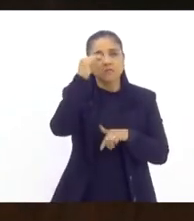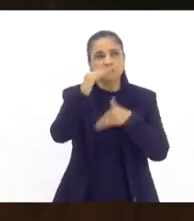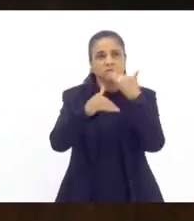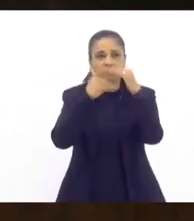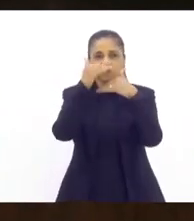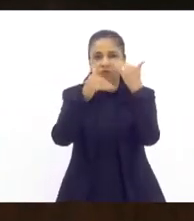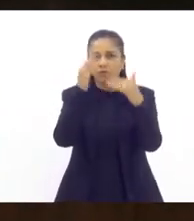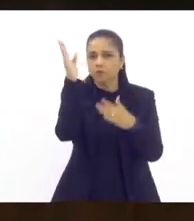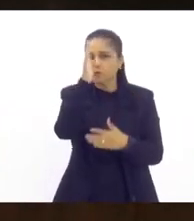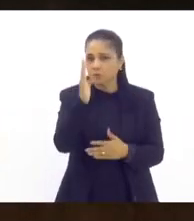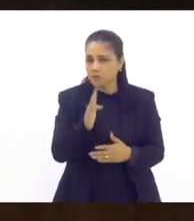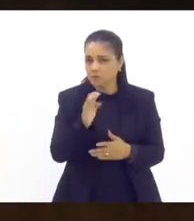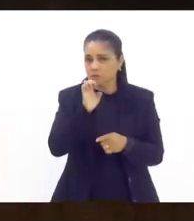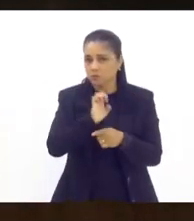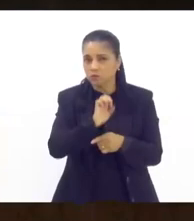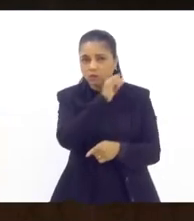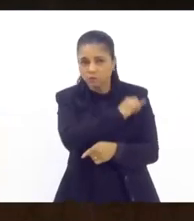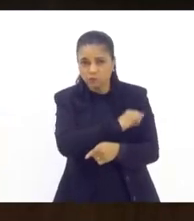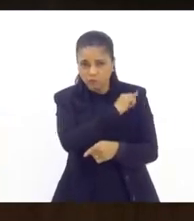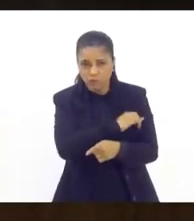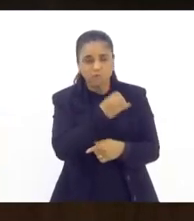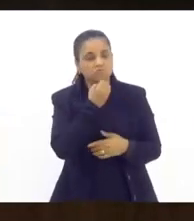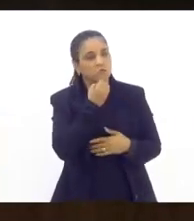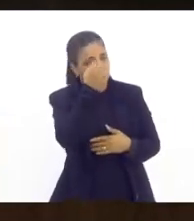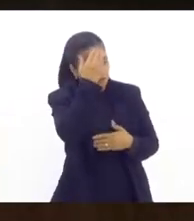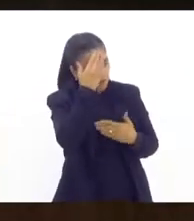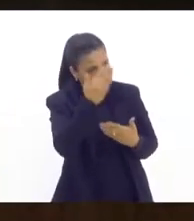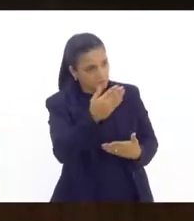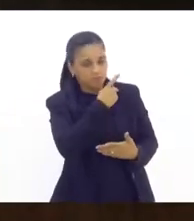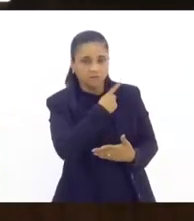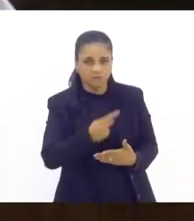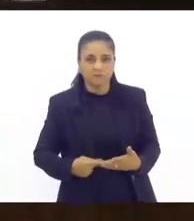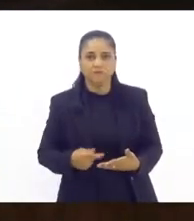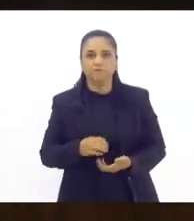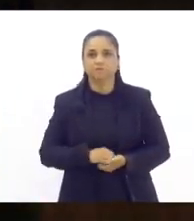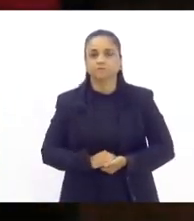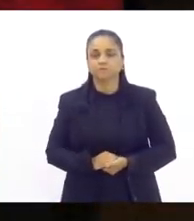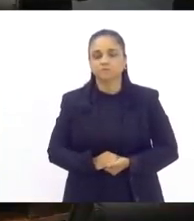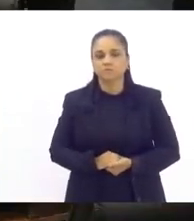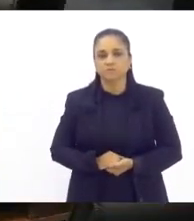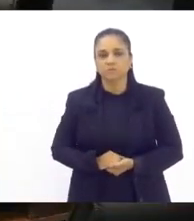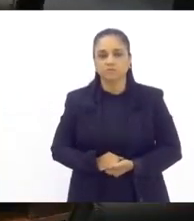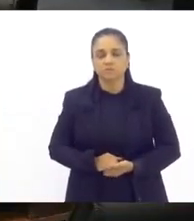e do nosso estado. É isso que eu queria pontuar. Obrigada, presidente.